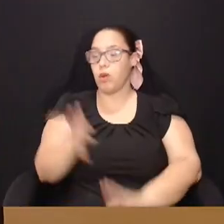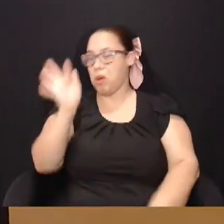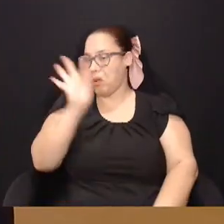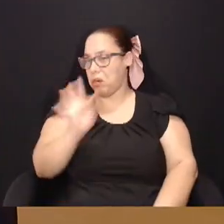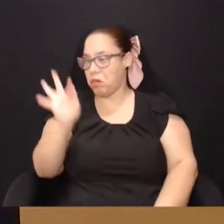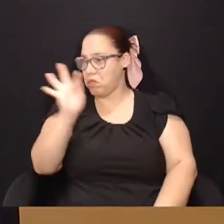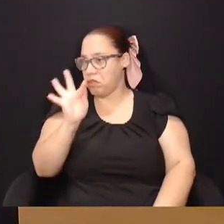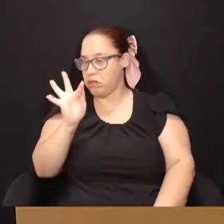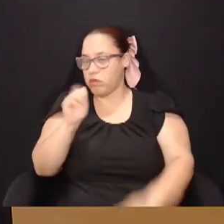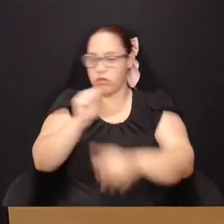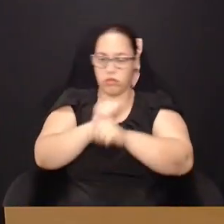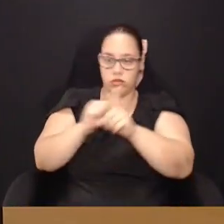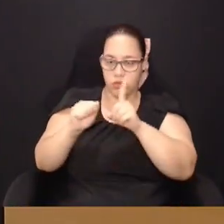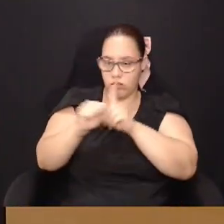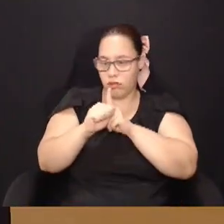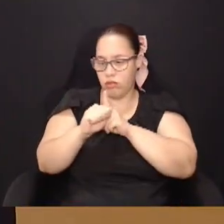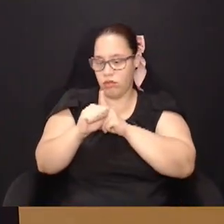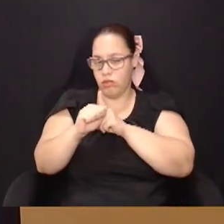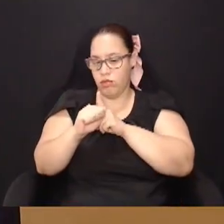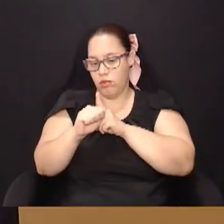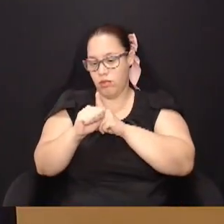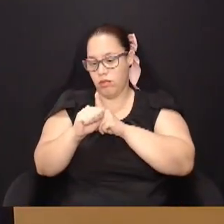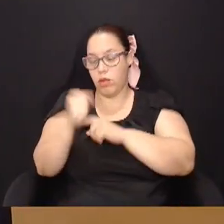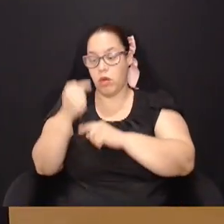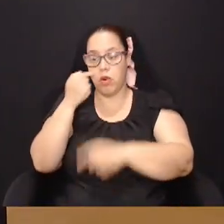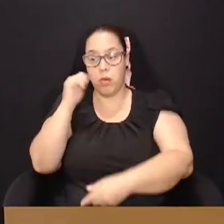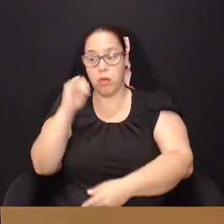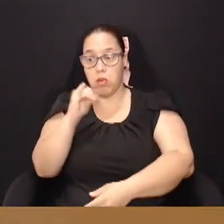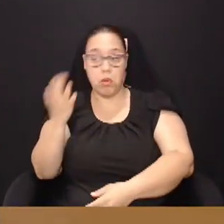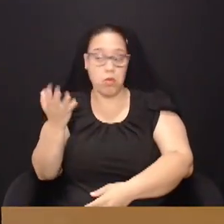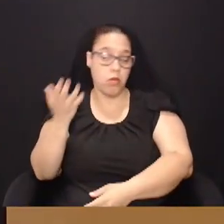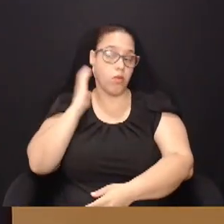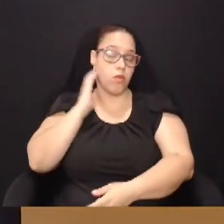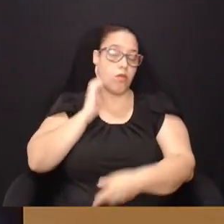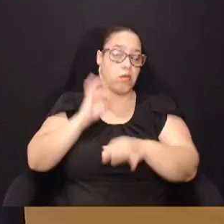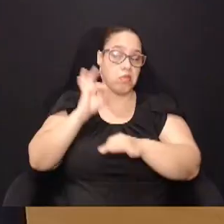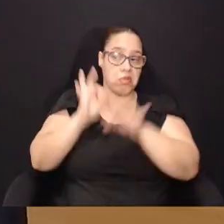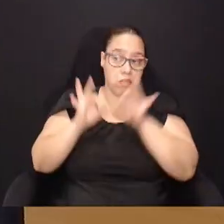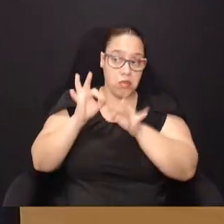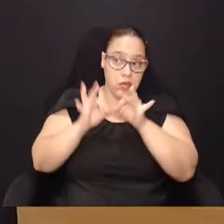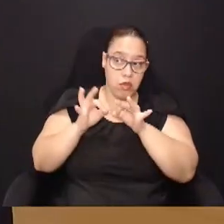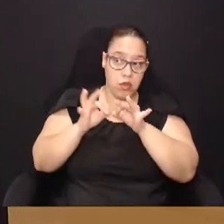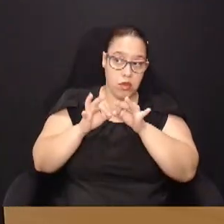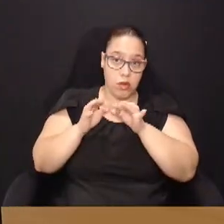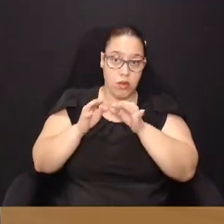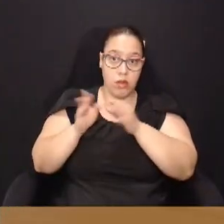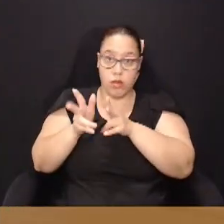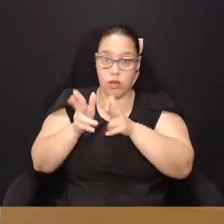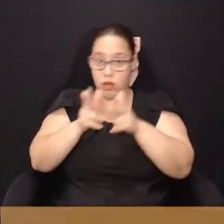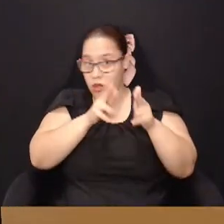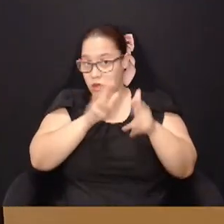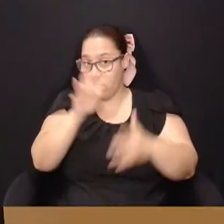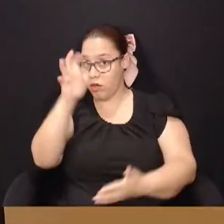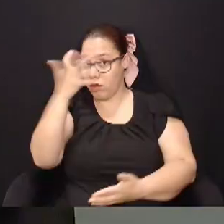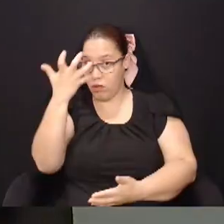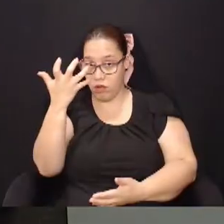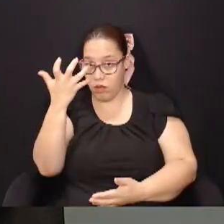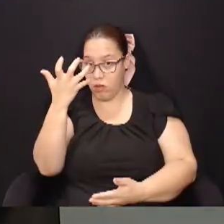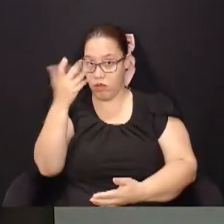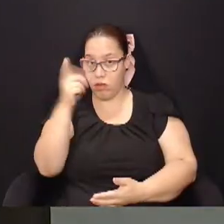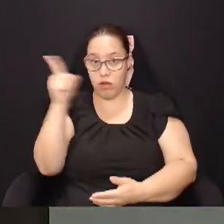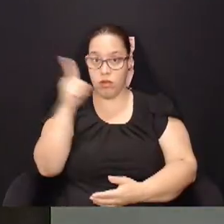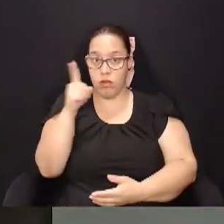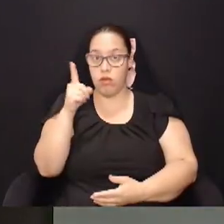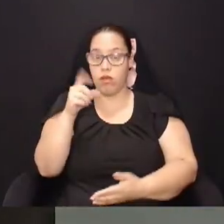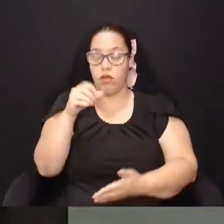sociedade para ver como ocorre uma sessão de julgamento. Nós pretendemos reproduzir exatamente o que acontece lá na nossa sede. A